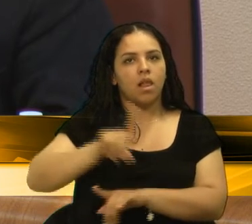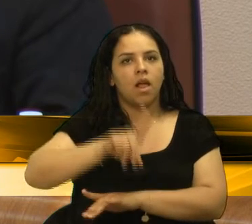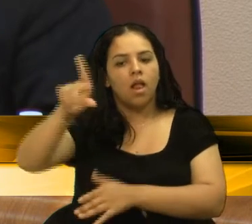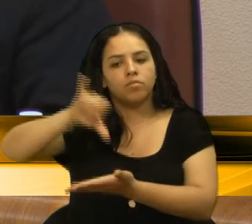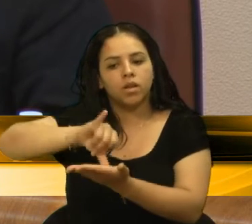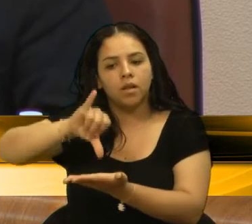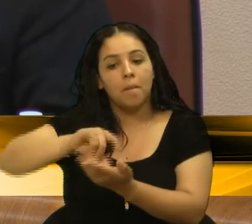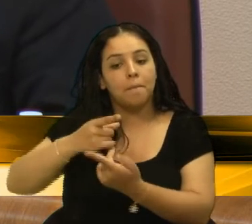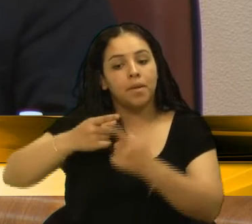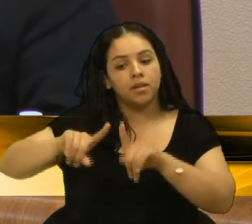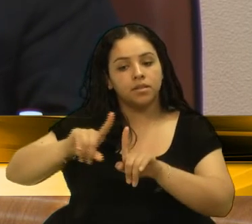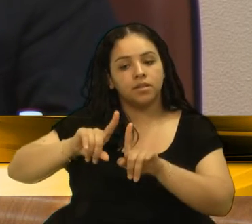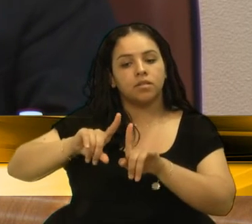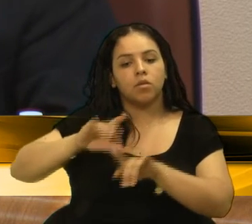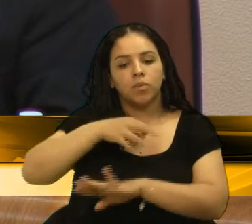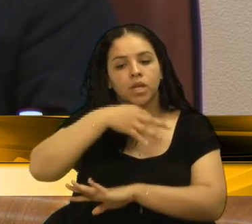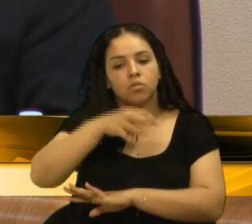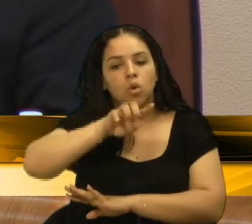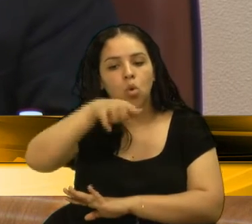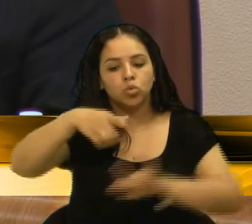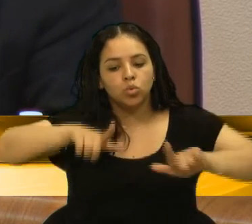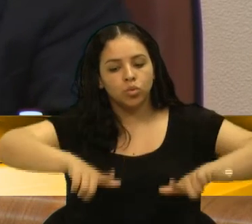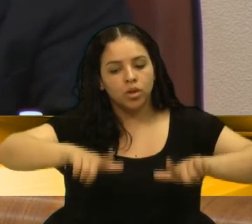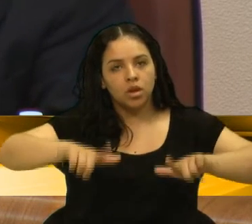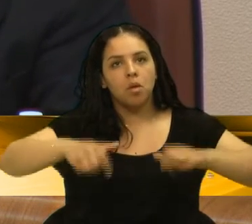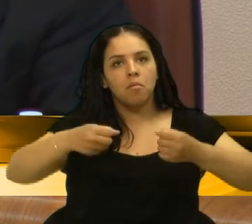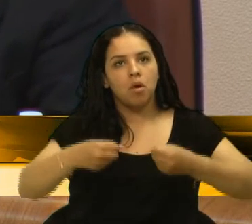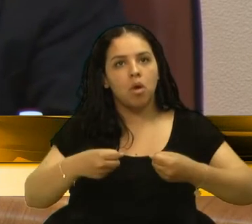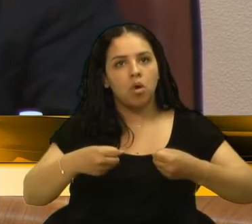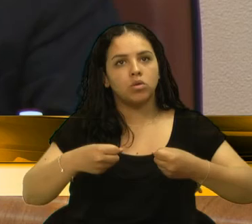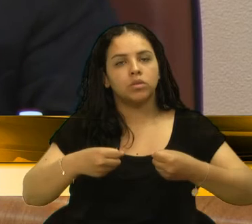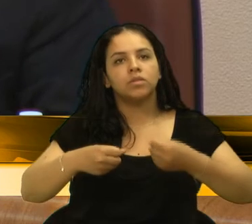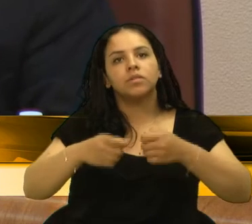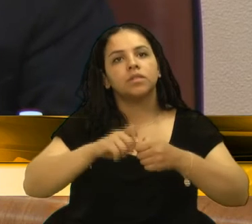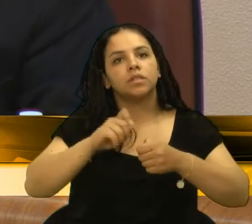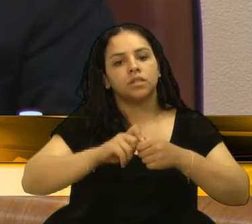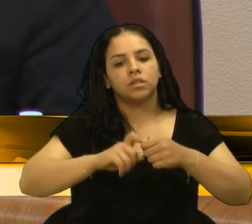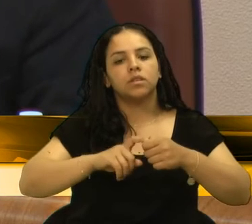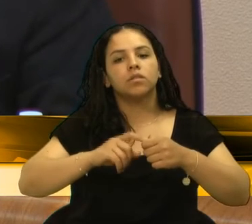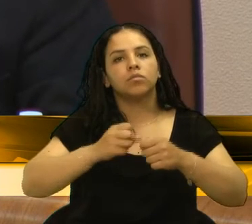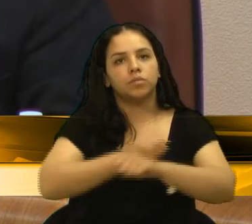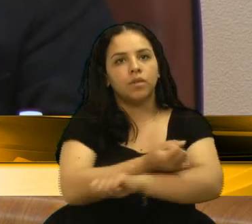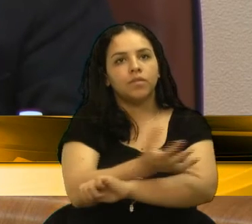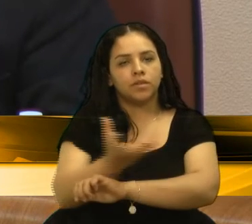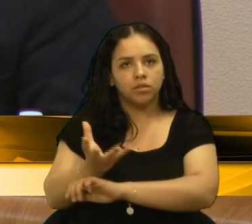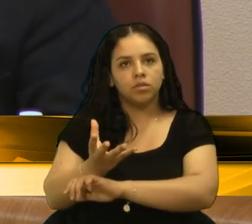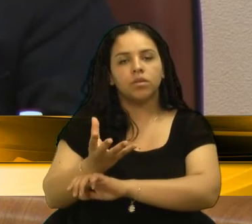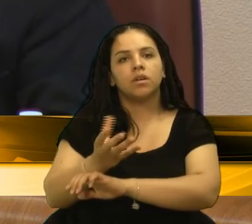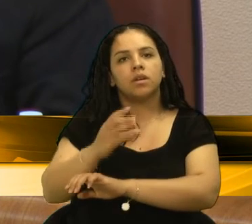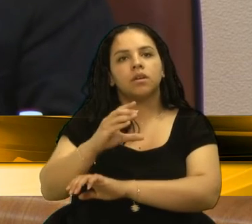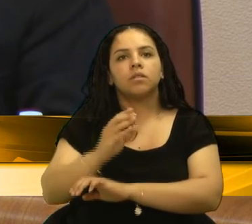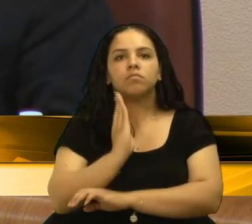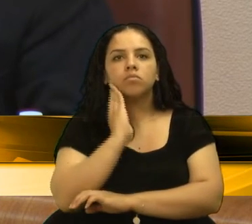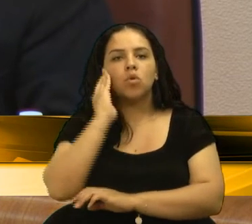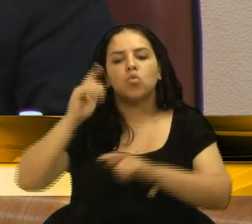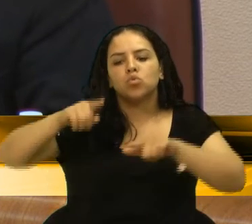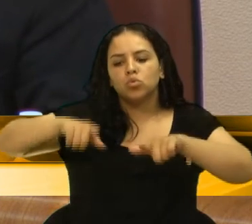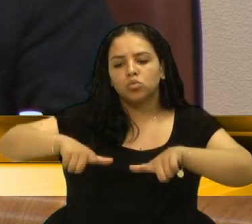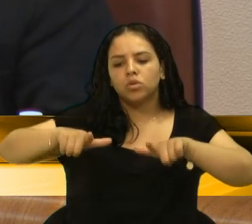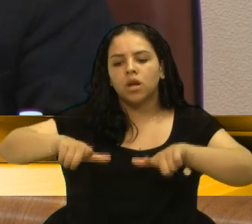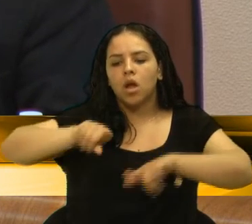foi sugerido um outro espaço para que eles pudessem estar realizando o evento. Doutora Cássia Kuhn, qual foi o outro local ofertado